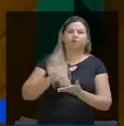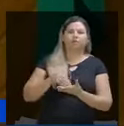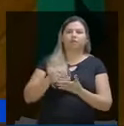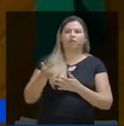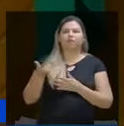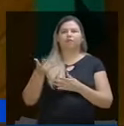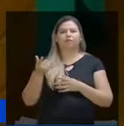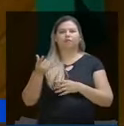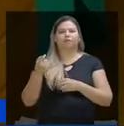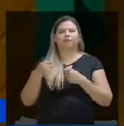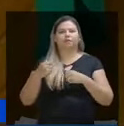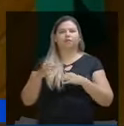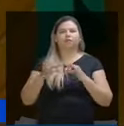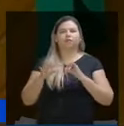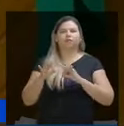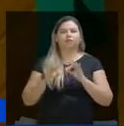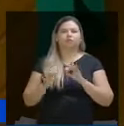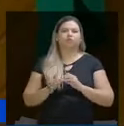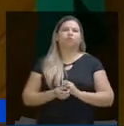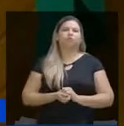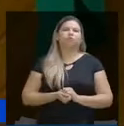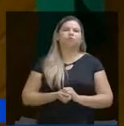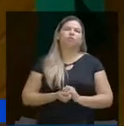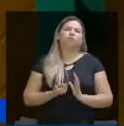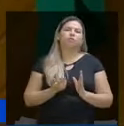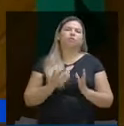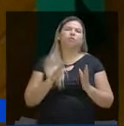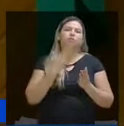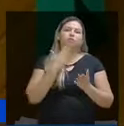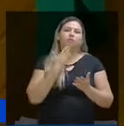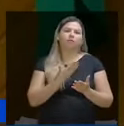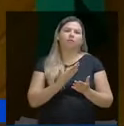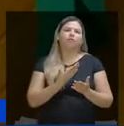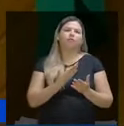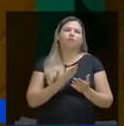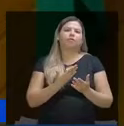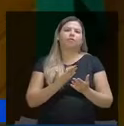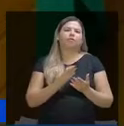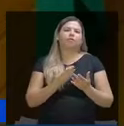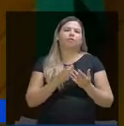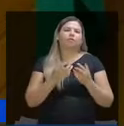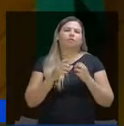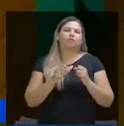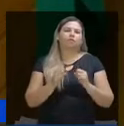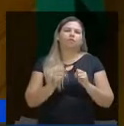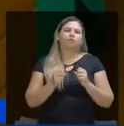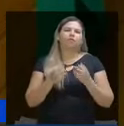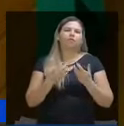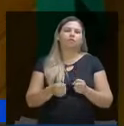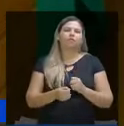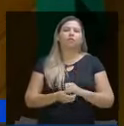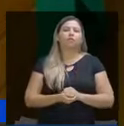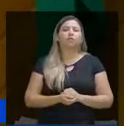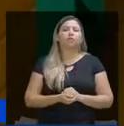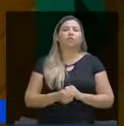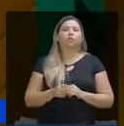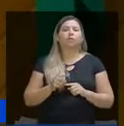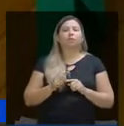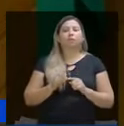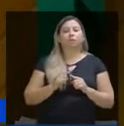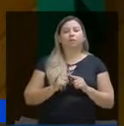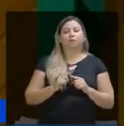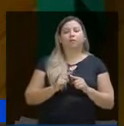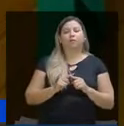o presente recurso ele merece provimento pelas razões ditas, até porque a